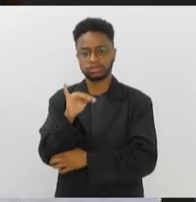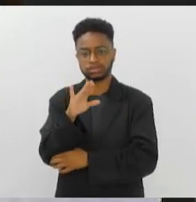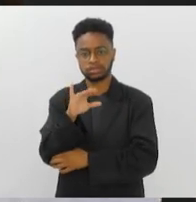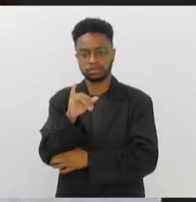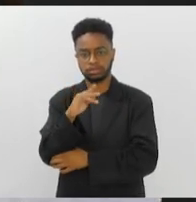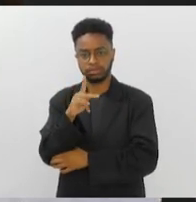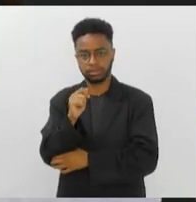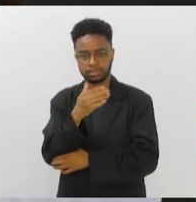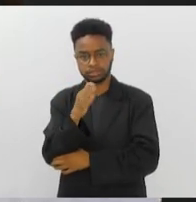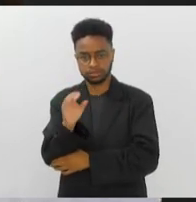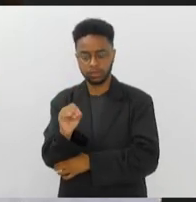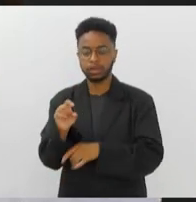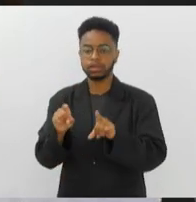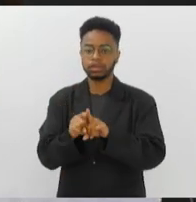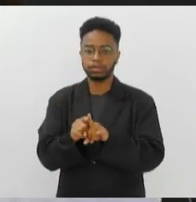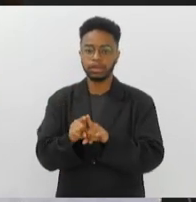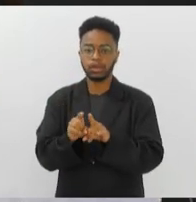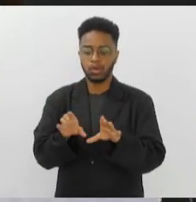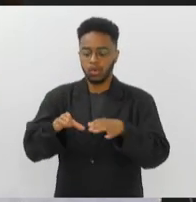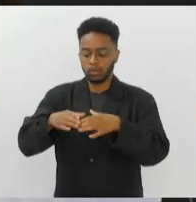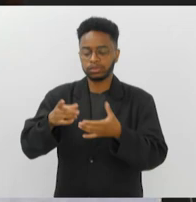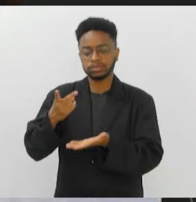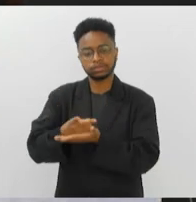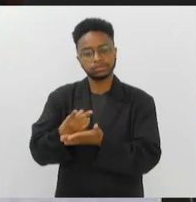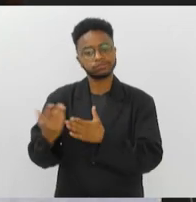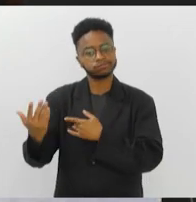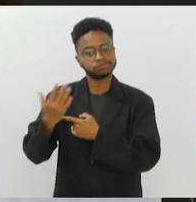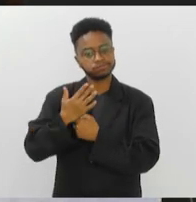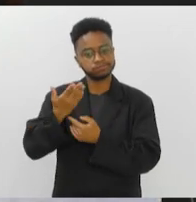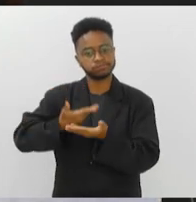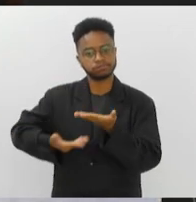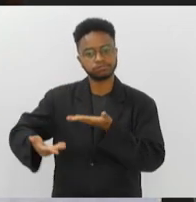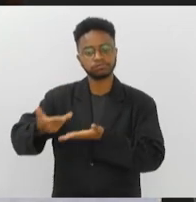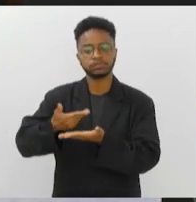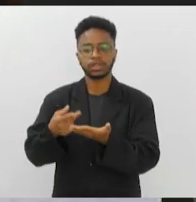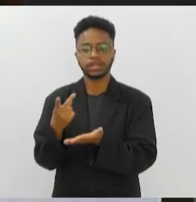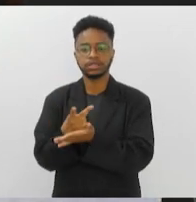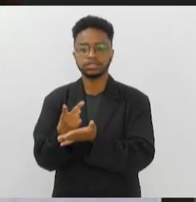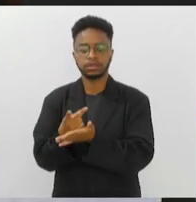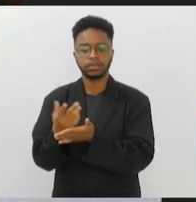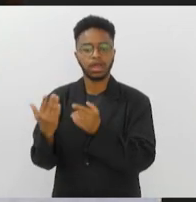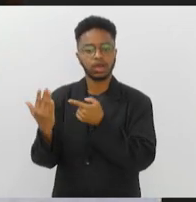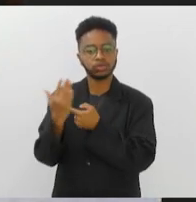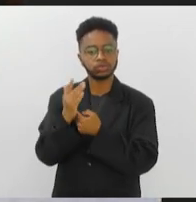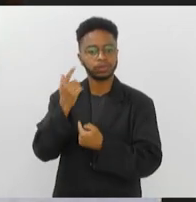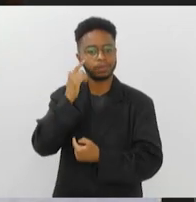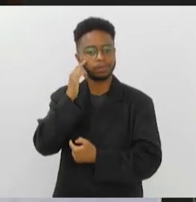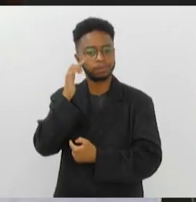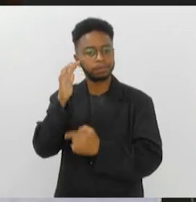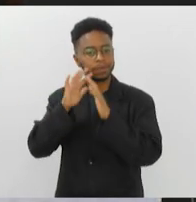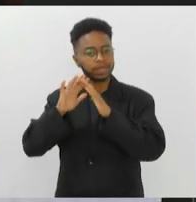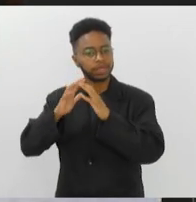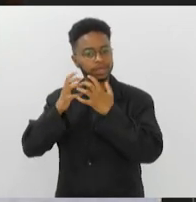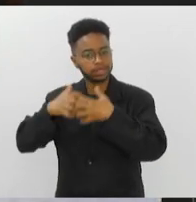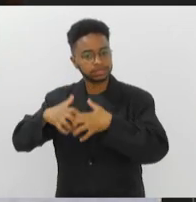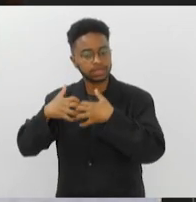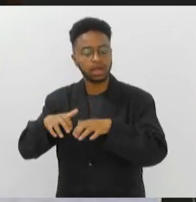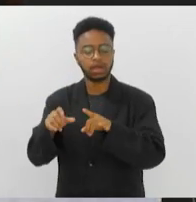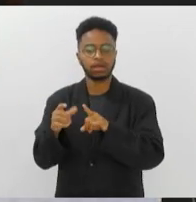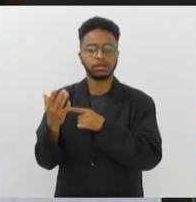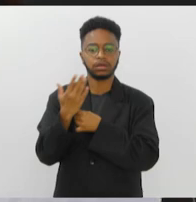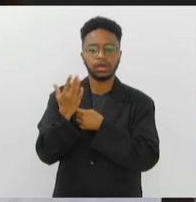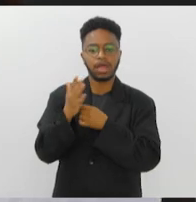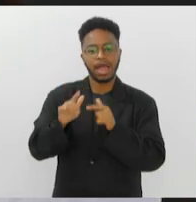está sempre contribuindo conosco, está sempre nos ajudando a pensar, nos ajudando a agir,